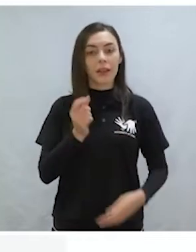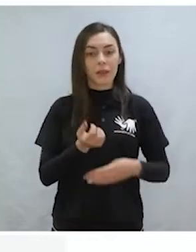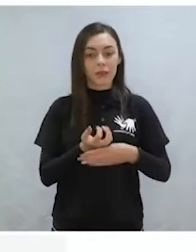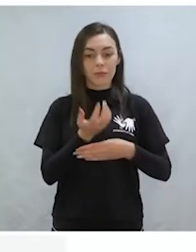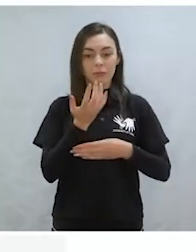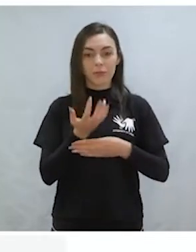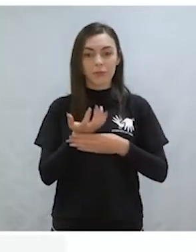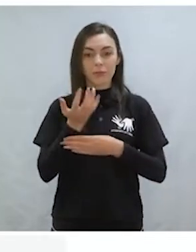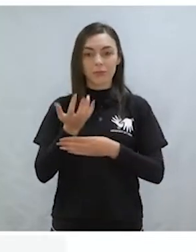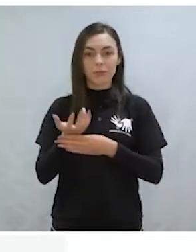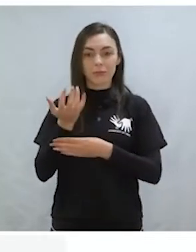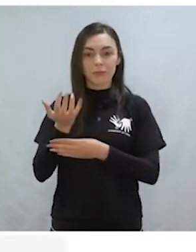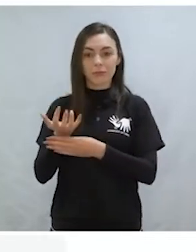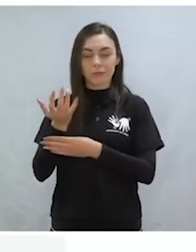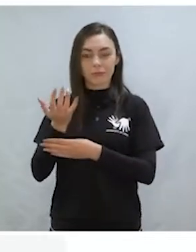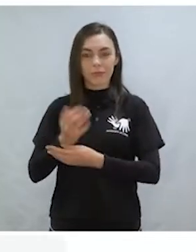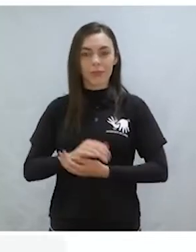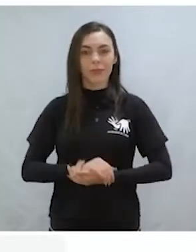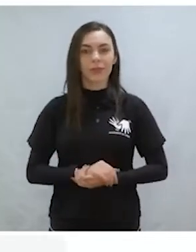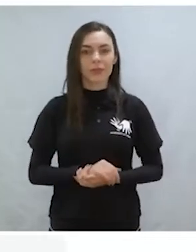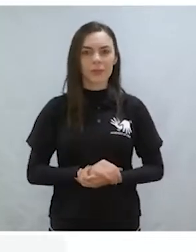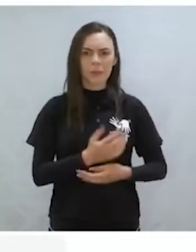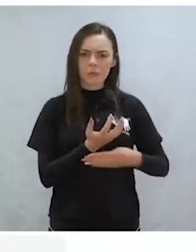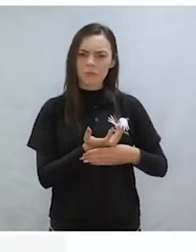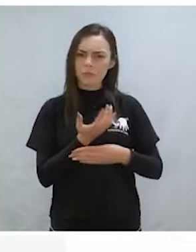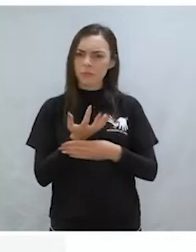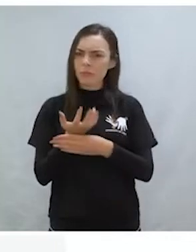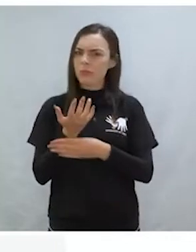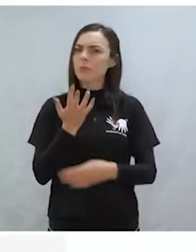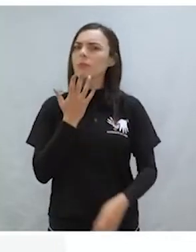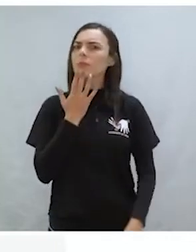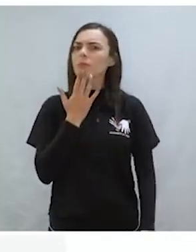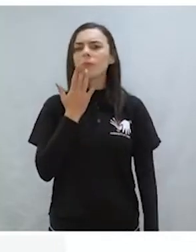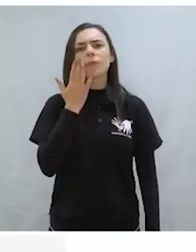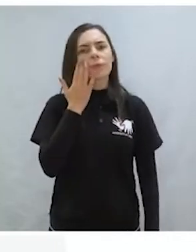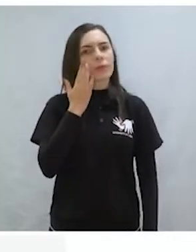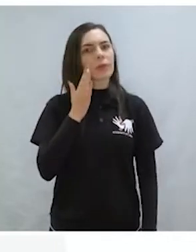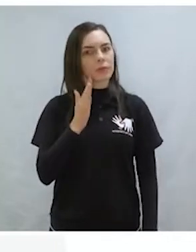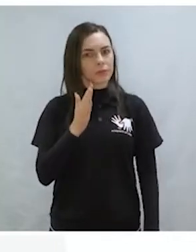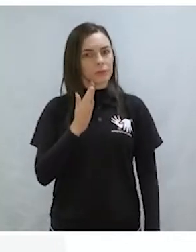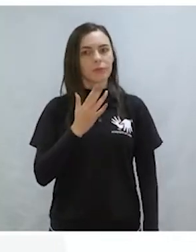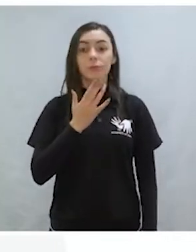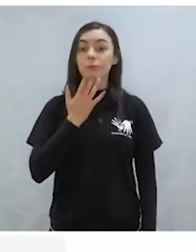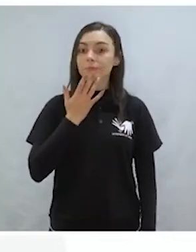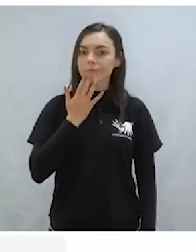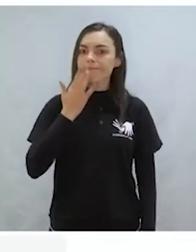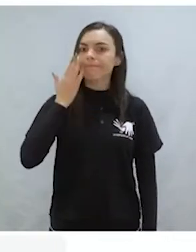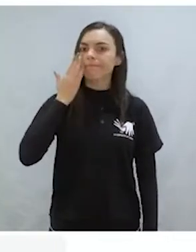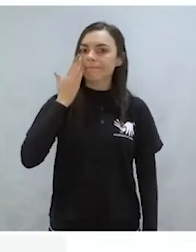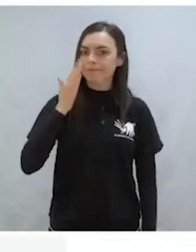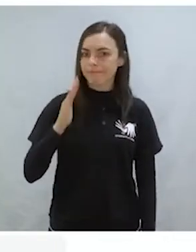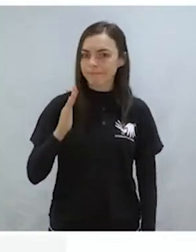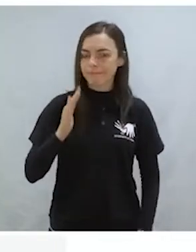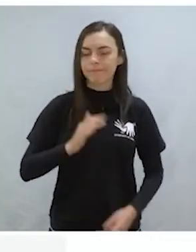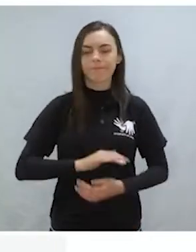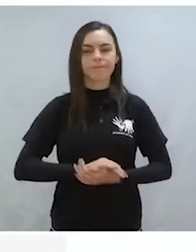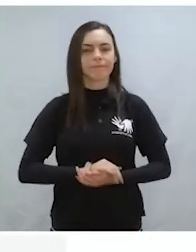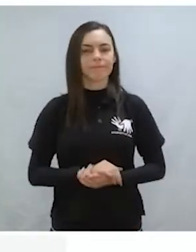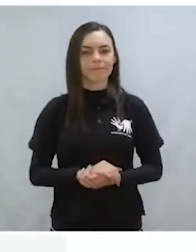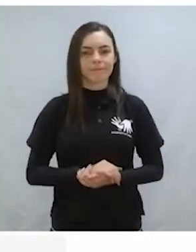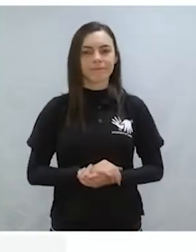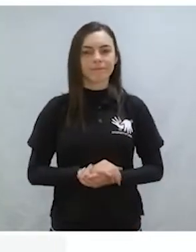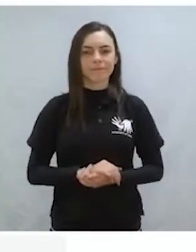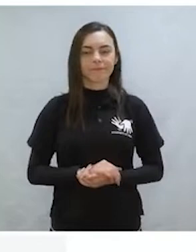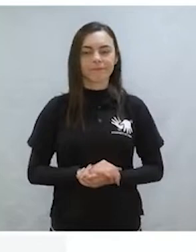Olha lá! Apareceu a baleia! Uma baleia azul. Que cor que é?